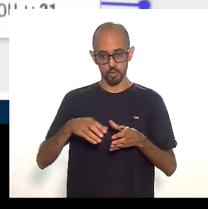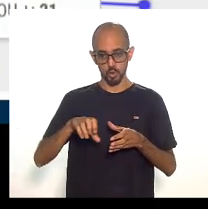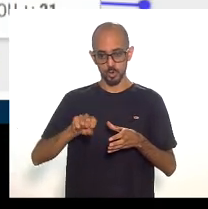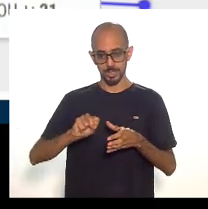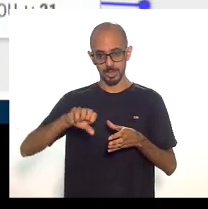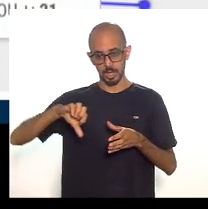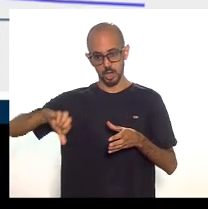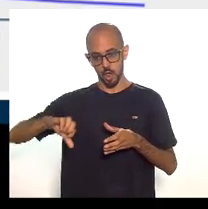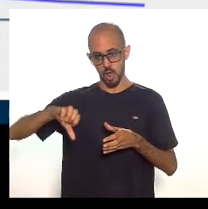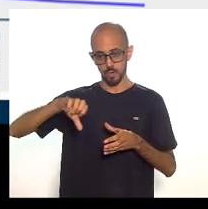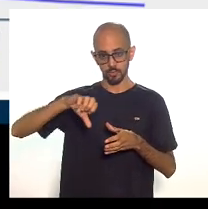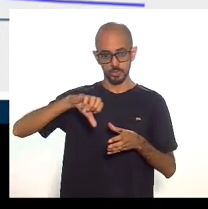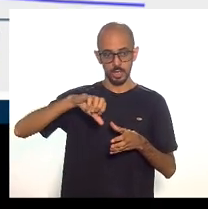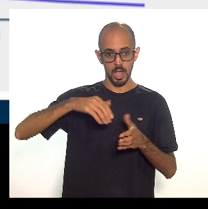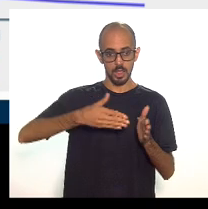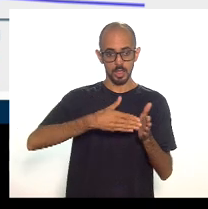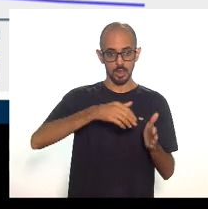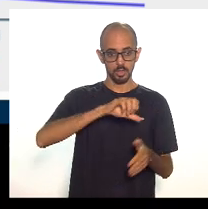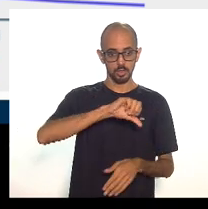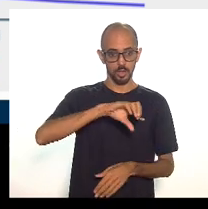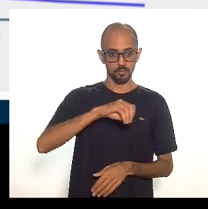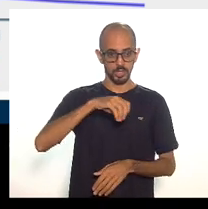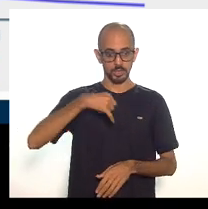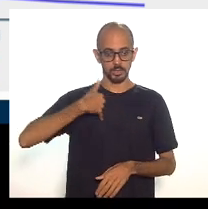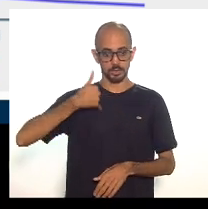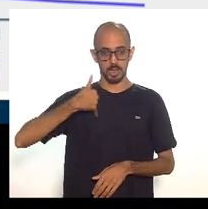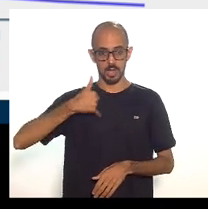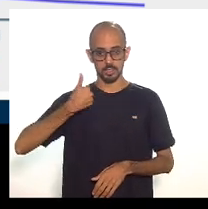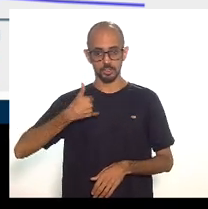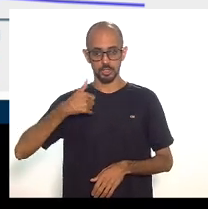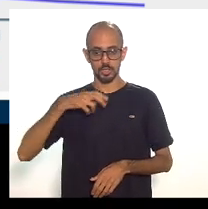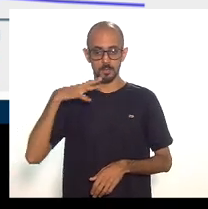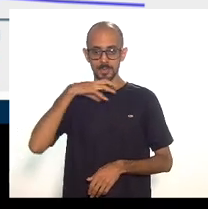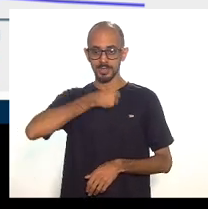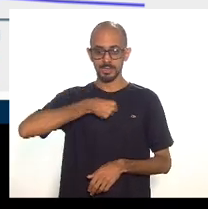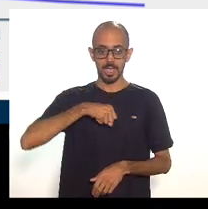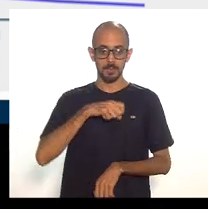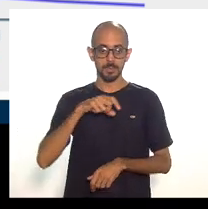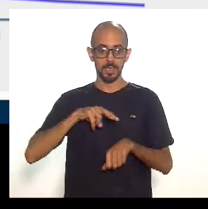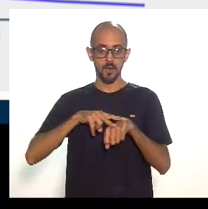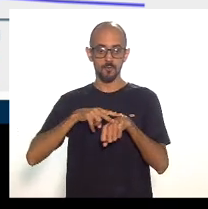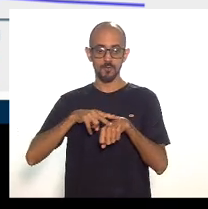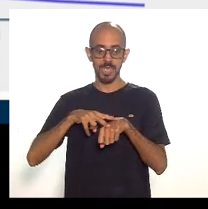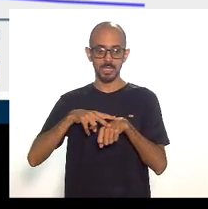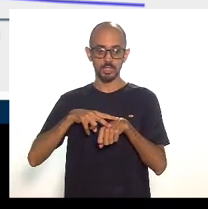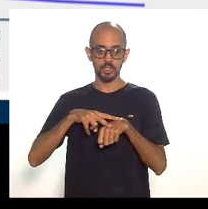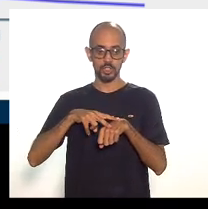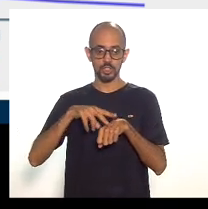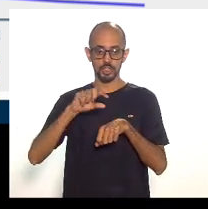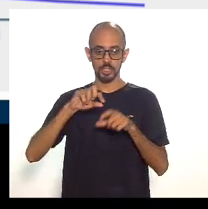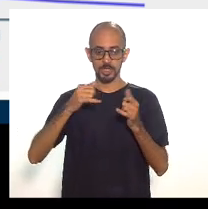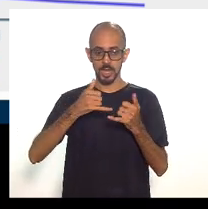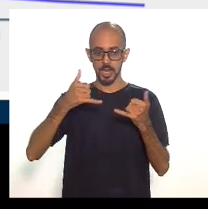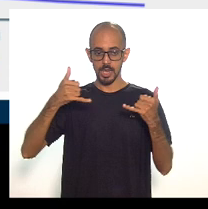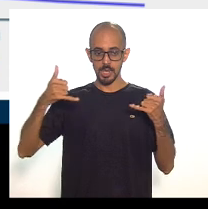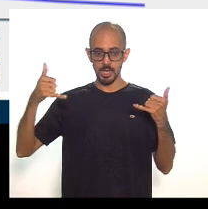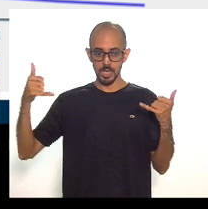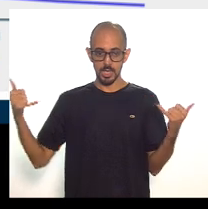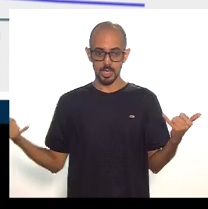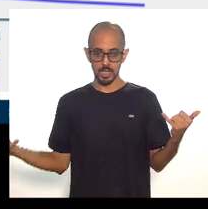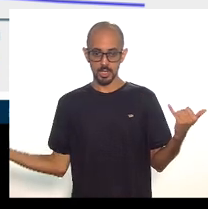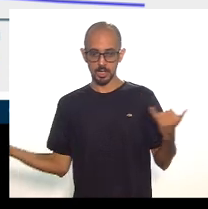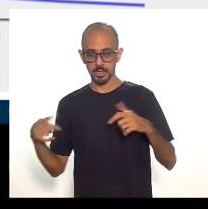90 anos. A gente já consegue ver essa linha verdinha aqui de 80 a